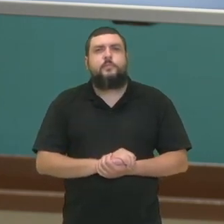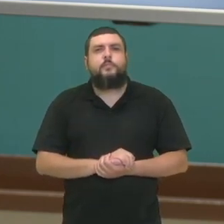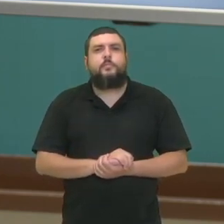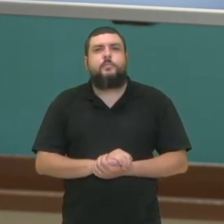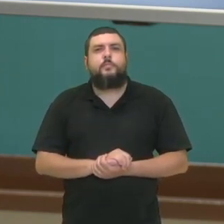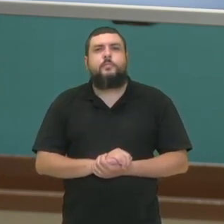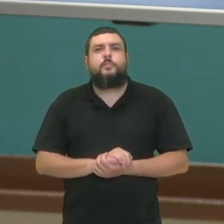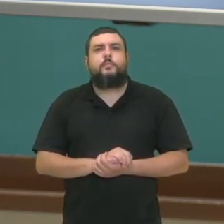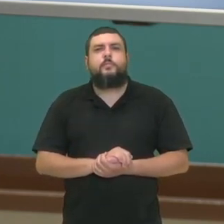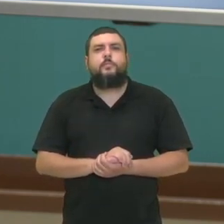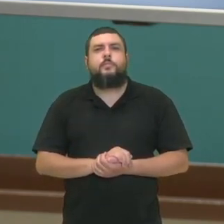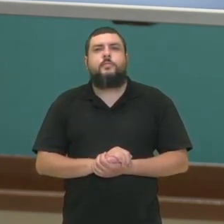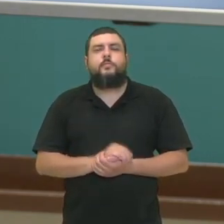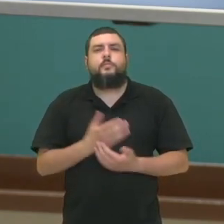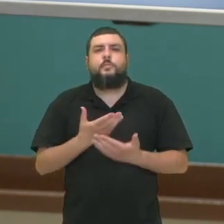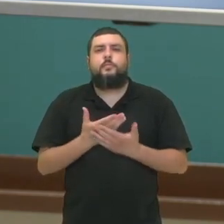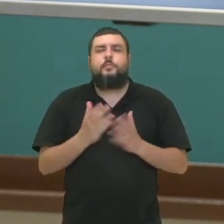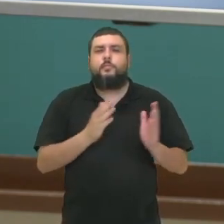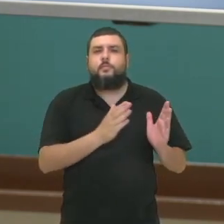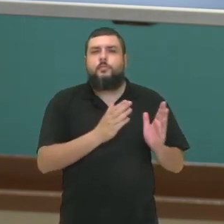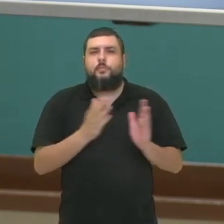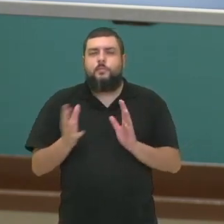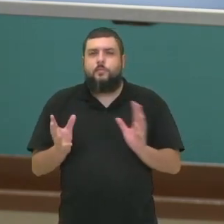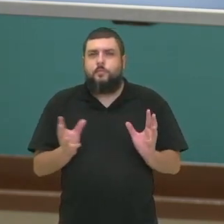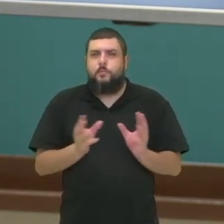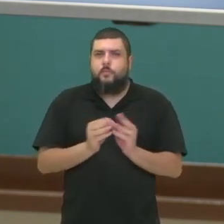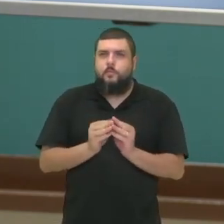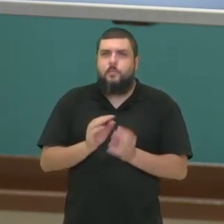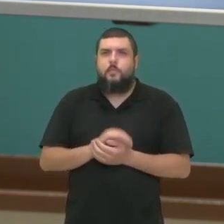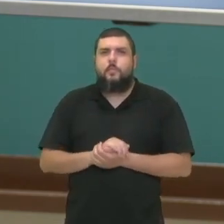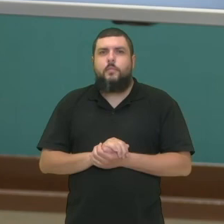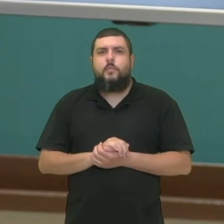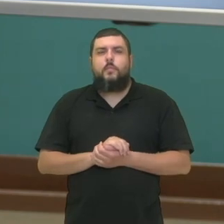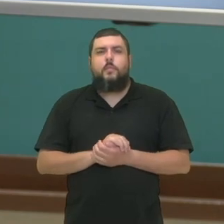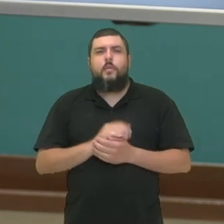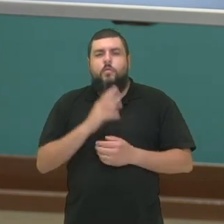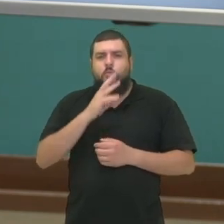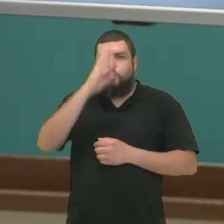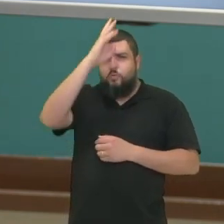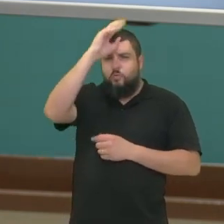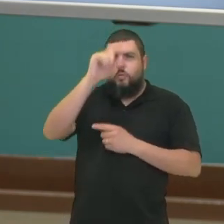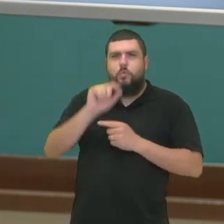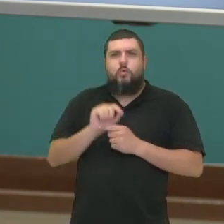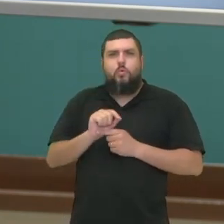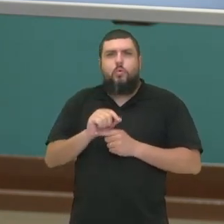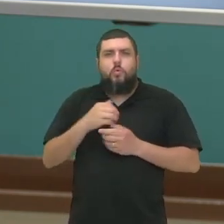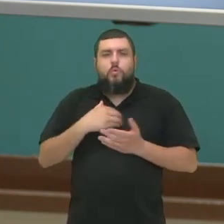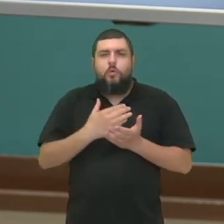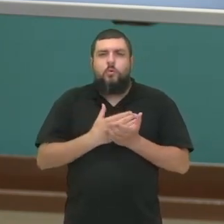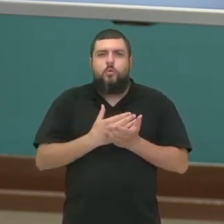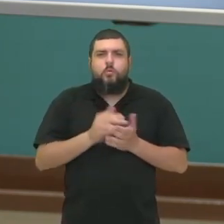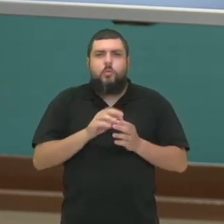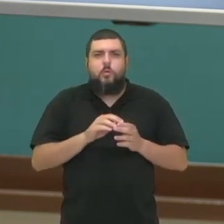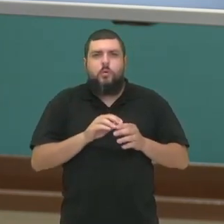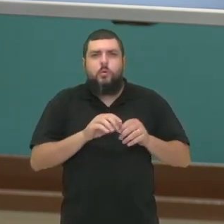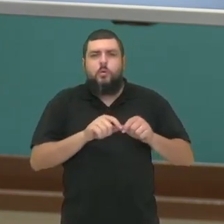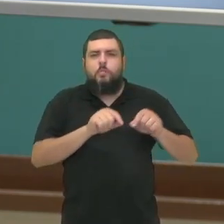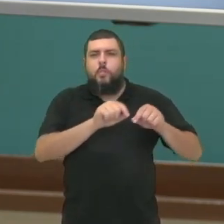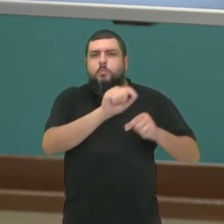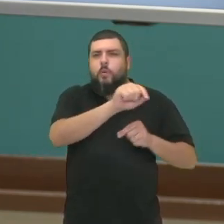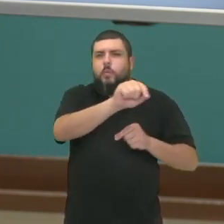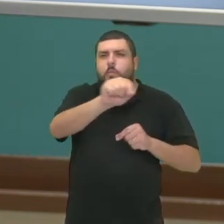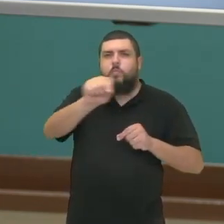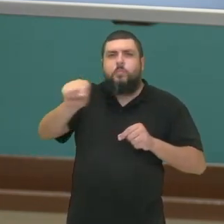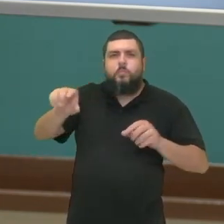Fechamos aí, retomada. Vimos que os romanos tornaram-se cosmopolitas. O que é isso, professor Poulos? O cara começa a se reunir vários indivíduos